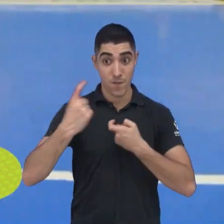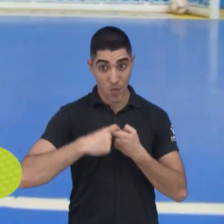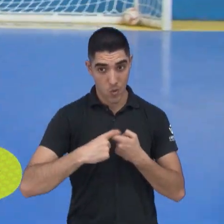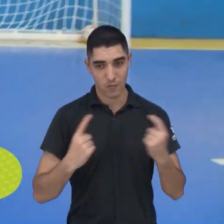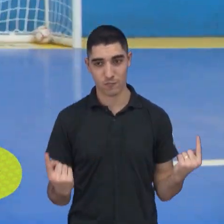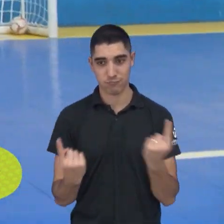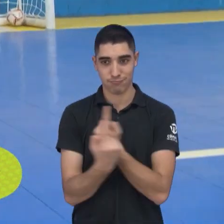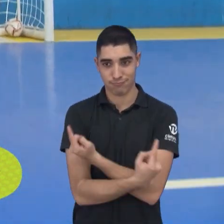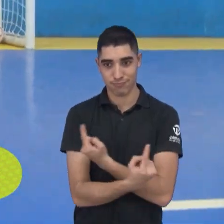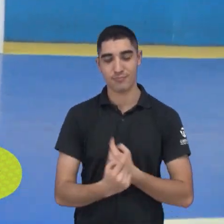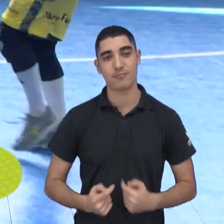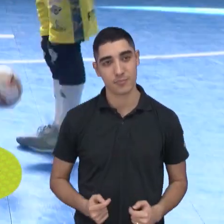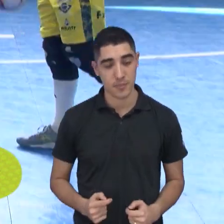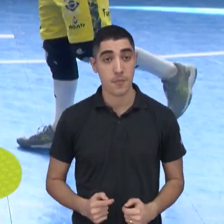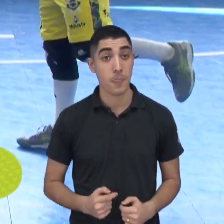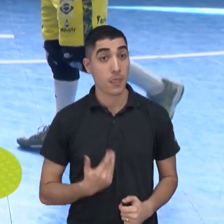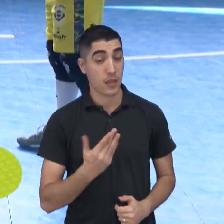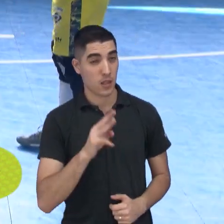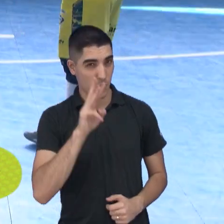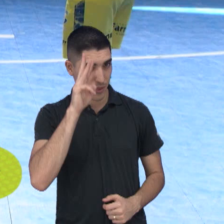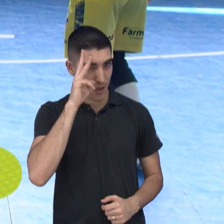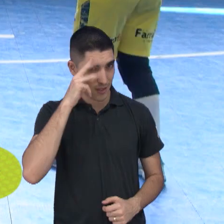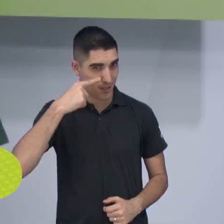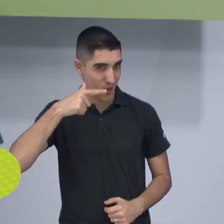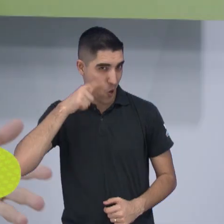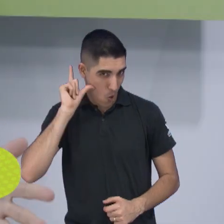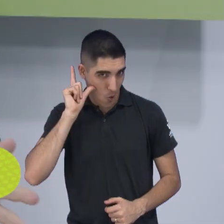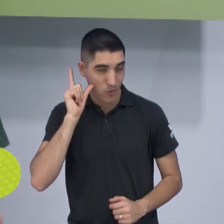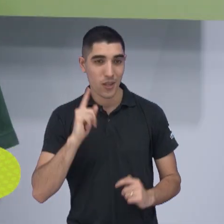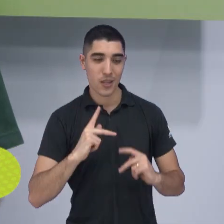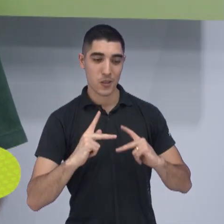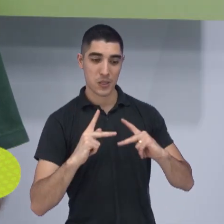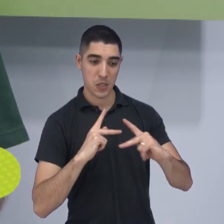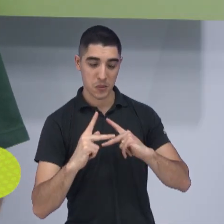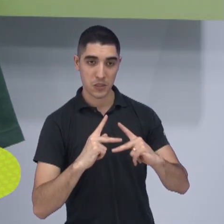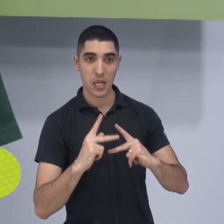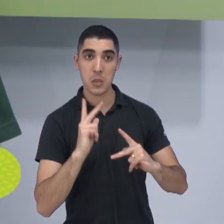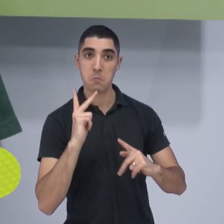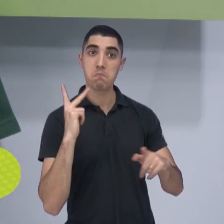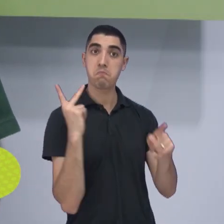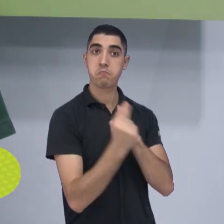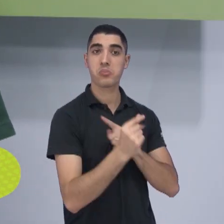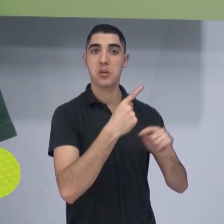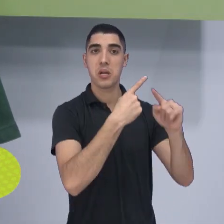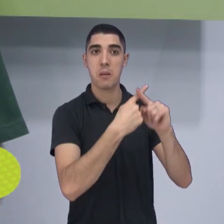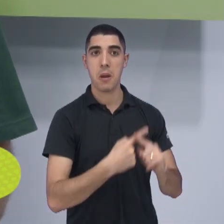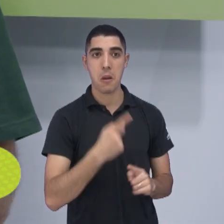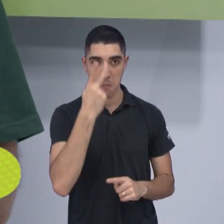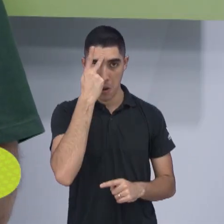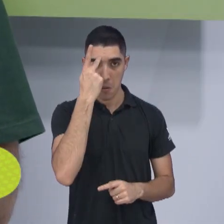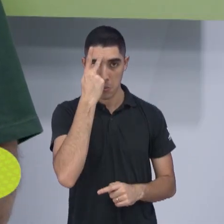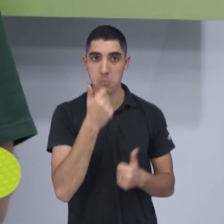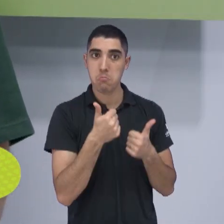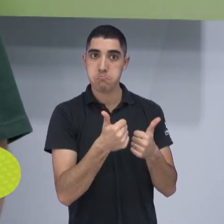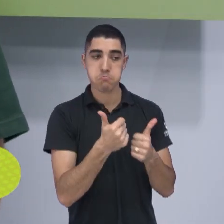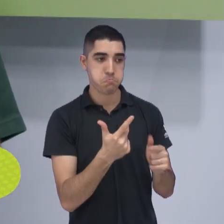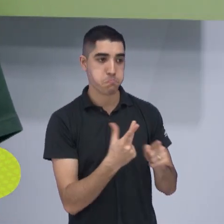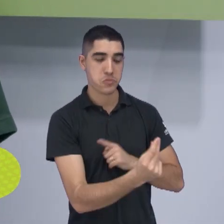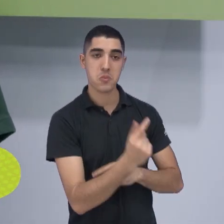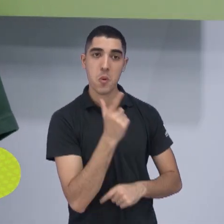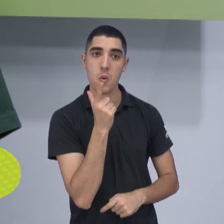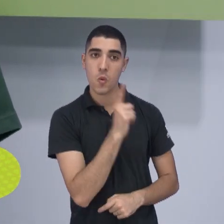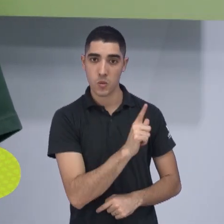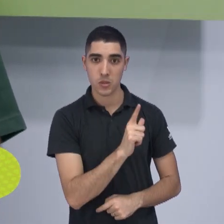José, na terça-feira, mais conhecido como ontem, ganhou no Paulista, ganhou bem e